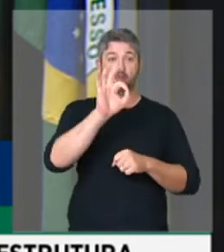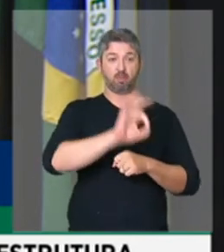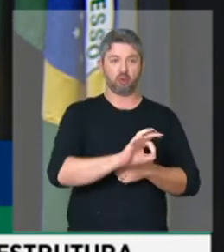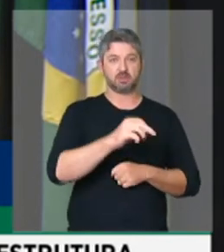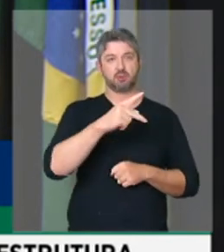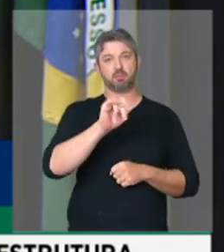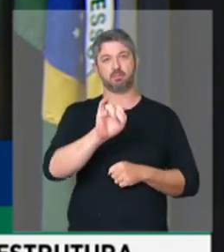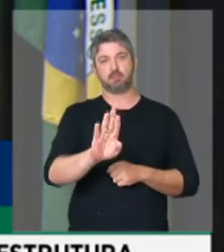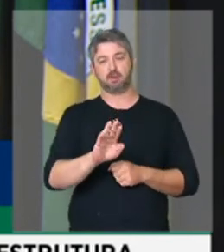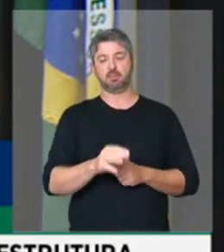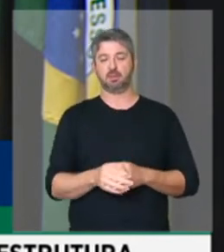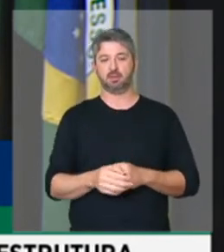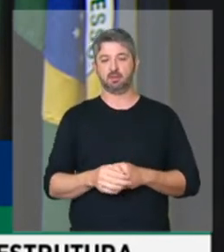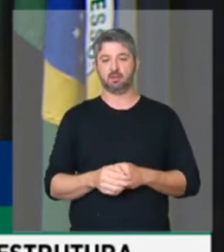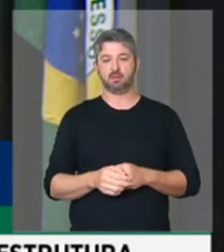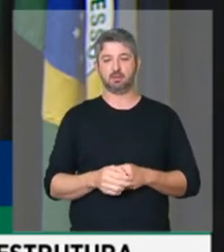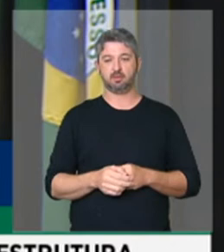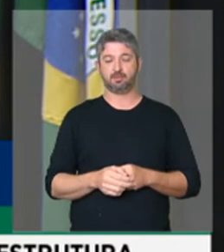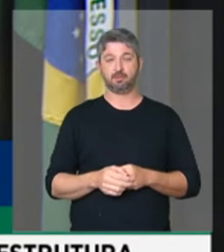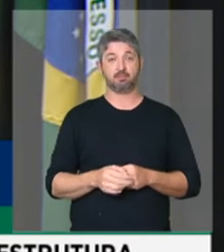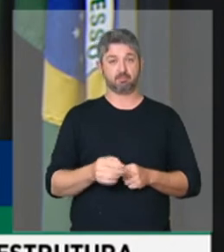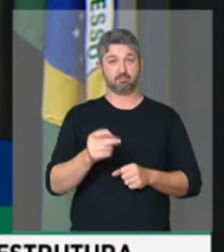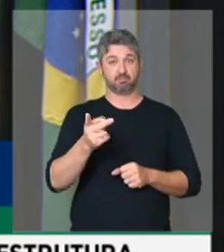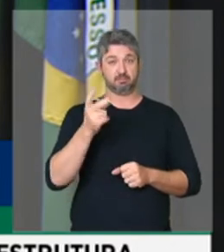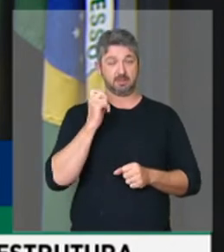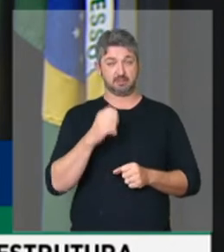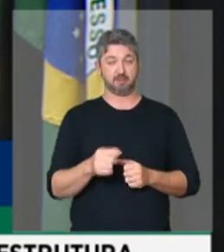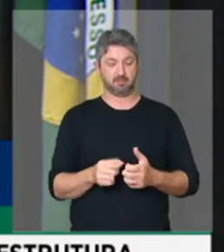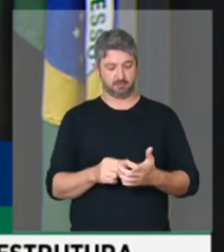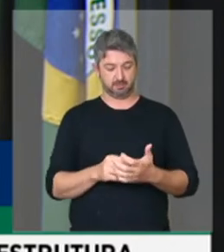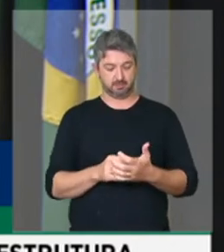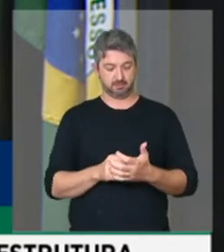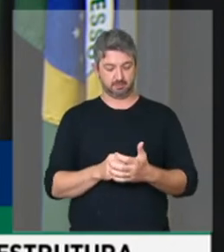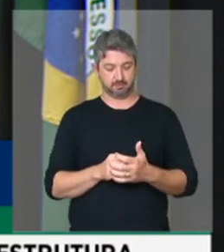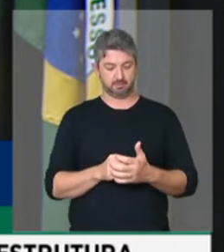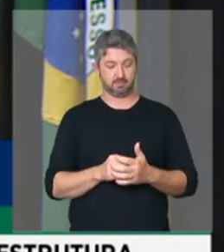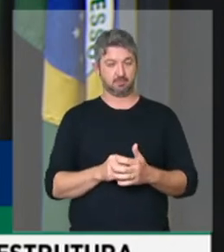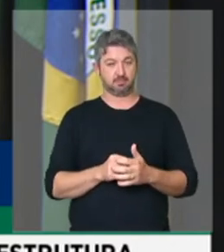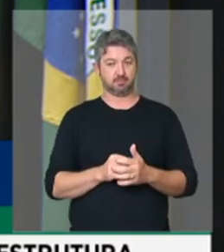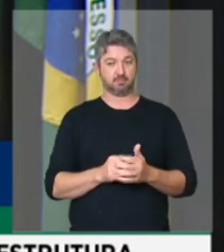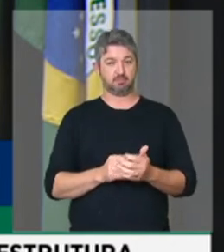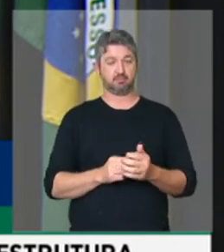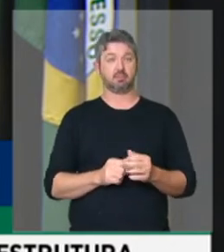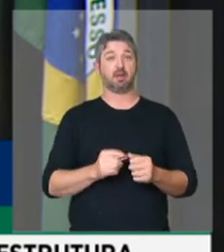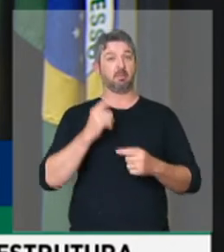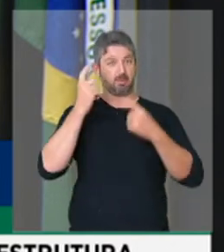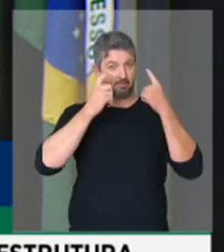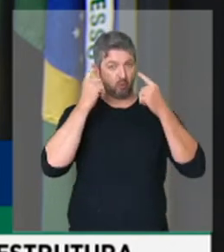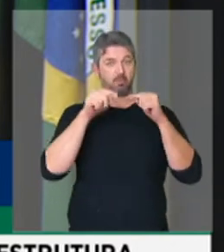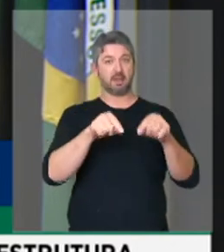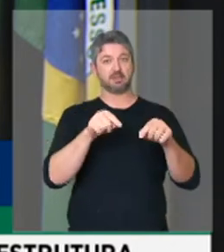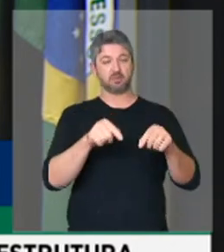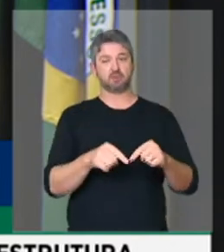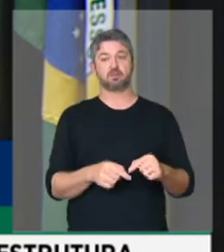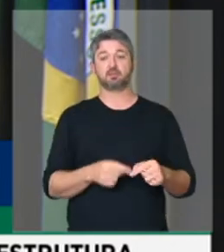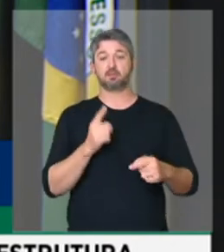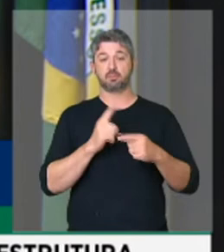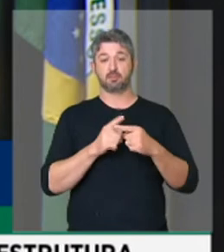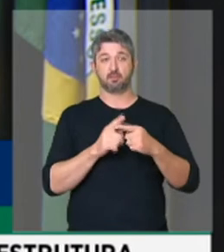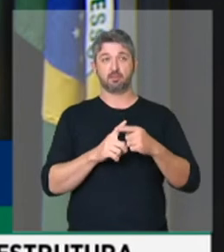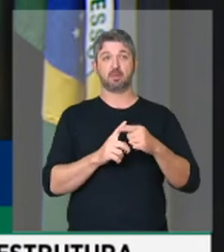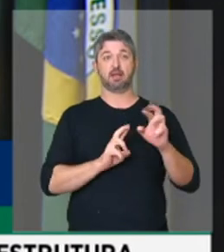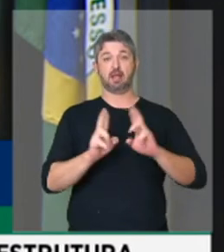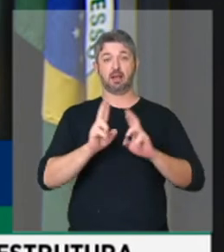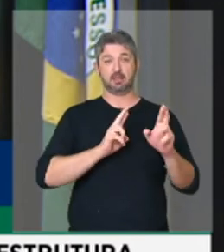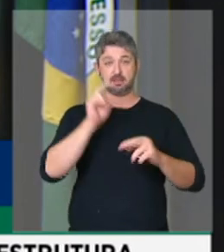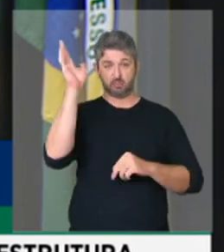PIB. Vejam, senhoras e senhores, como é preocupante a nossa posição. Enquanto essa relação no